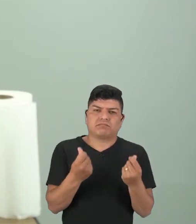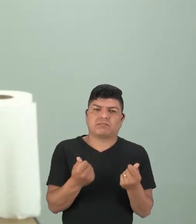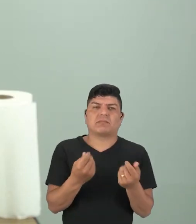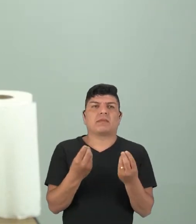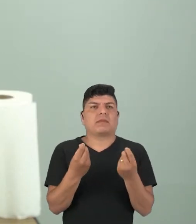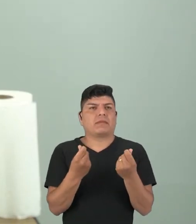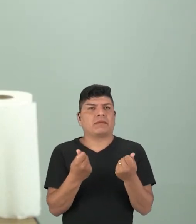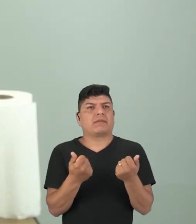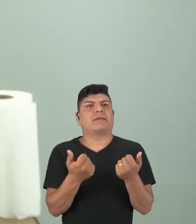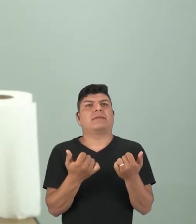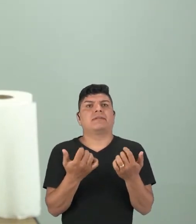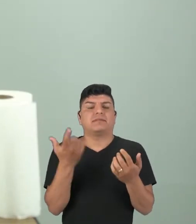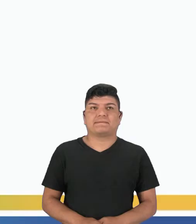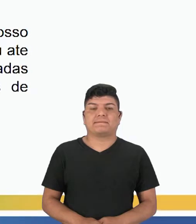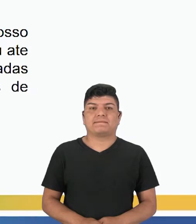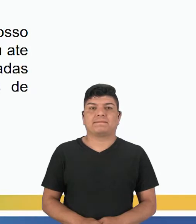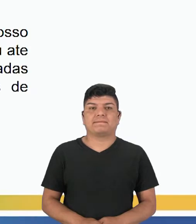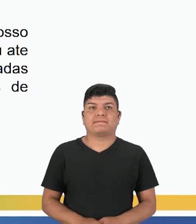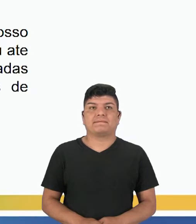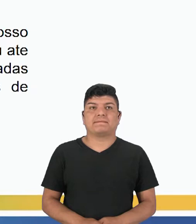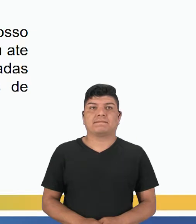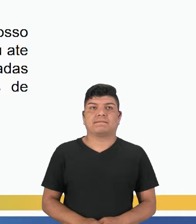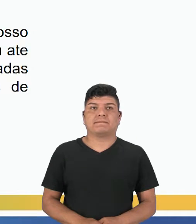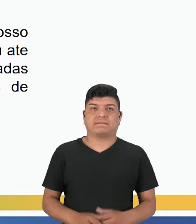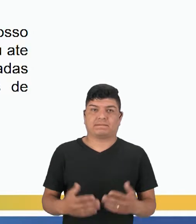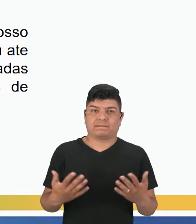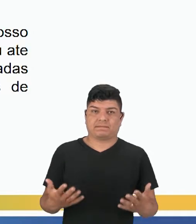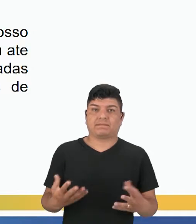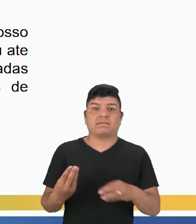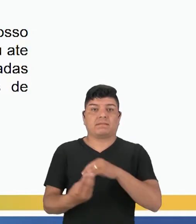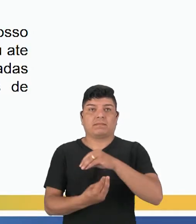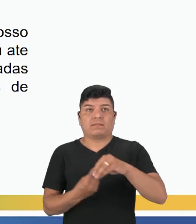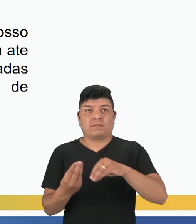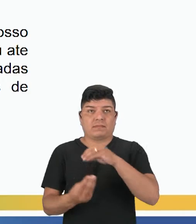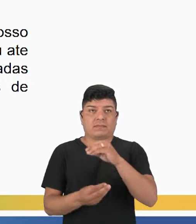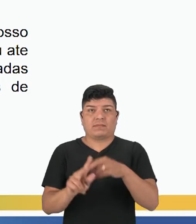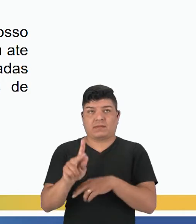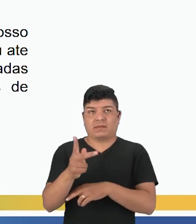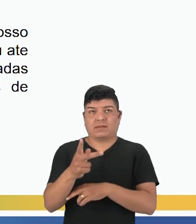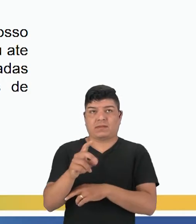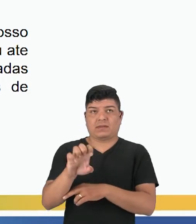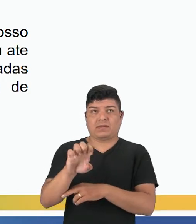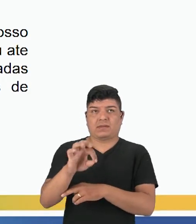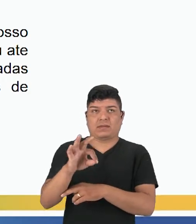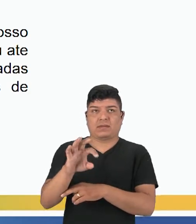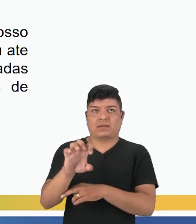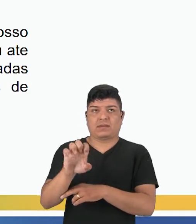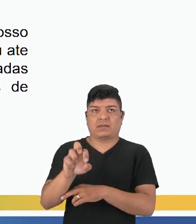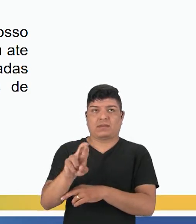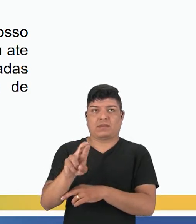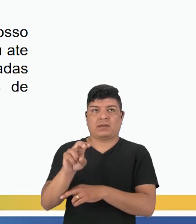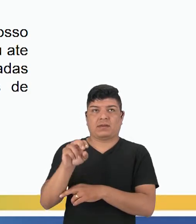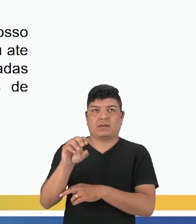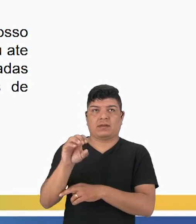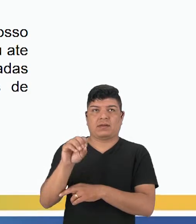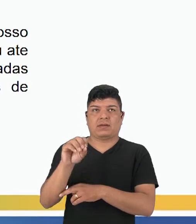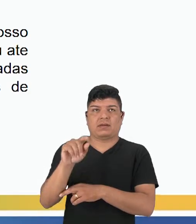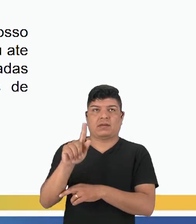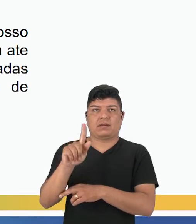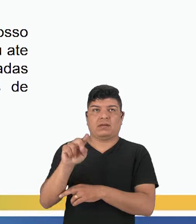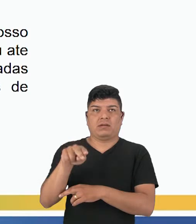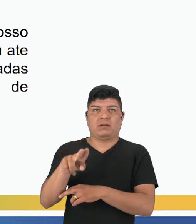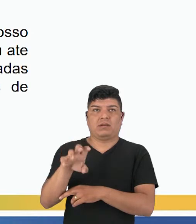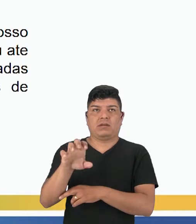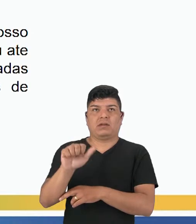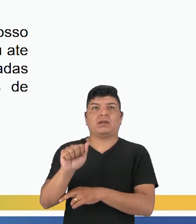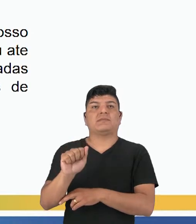consegue, né, perceber essas misturas. Então vamos lá para a mistura heterogênea agora, ó, que estão muito presentes no